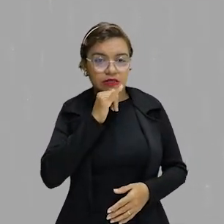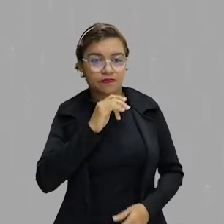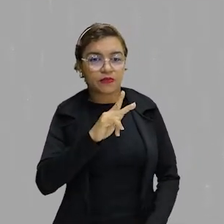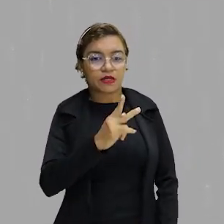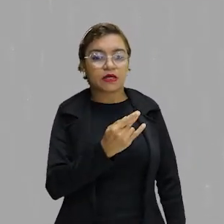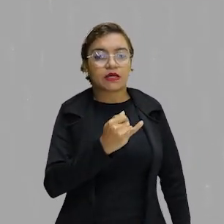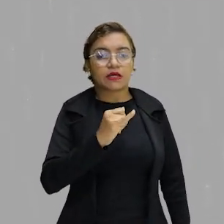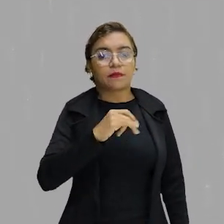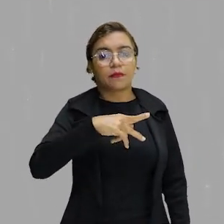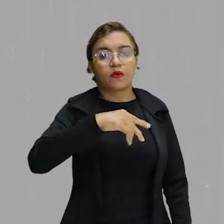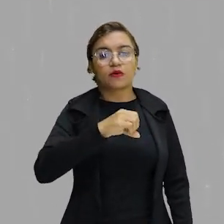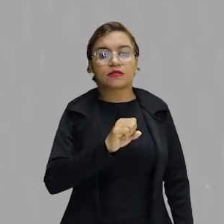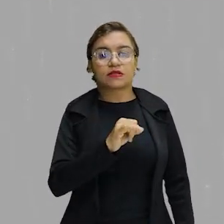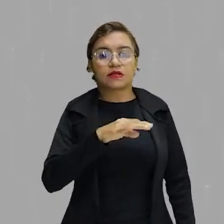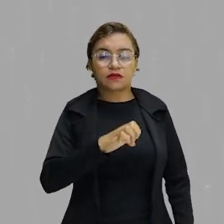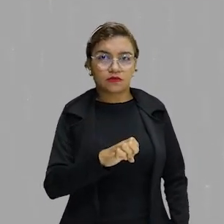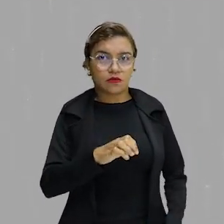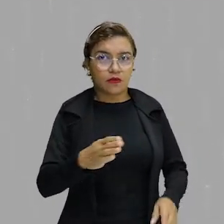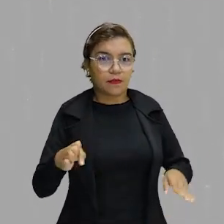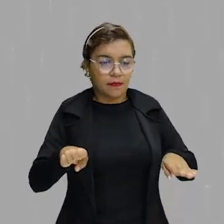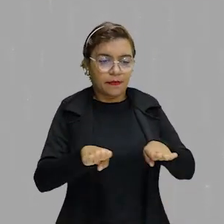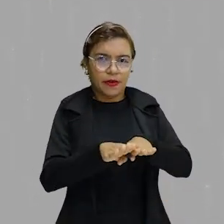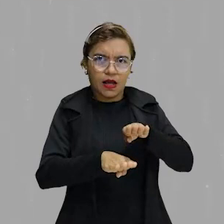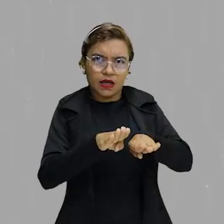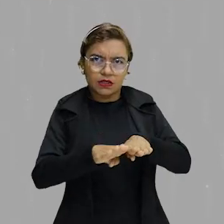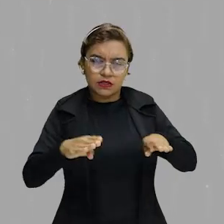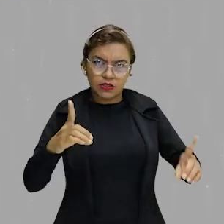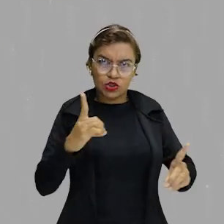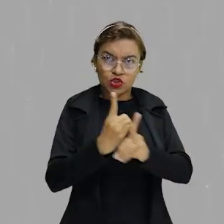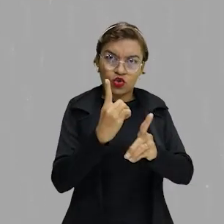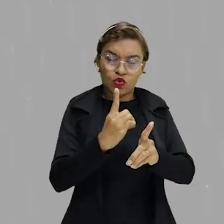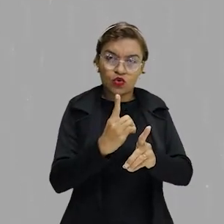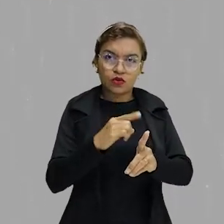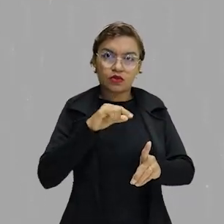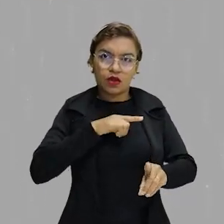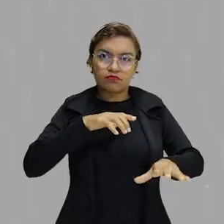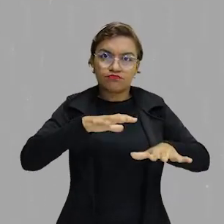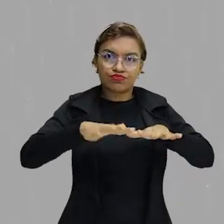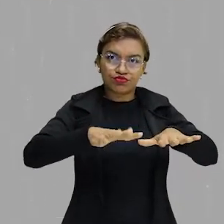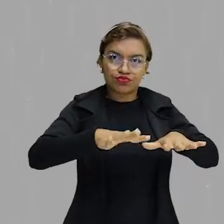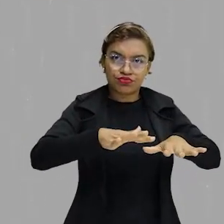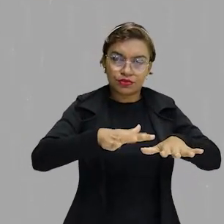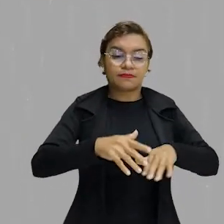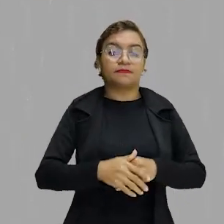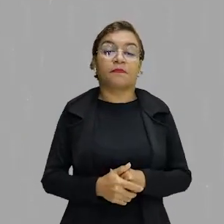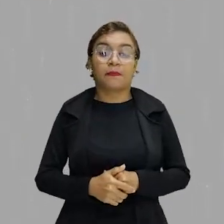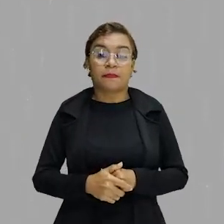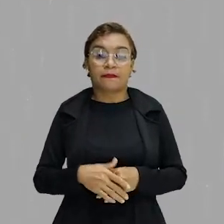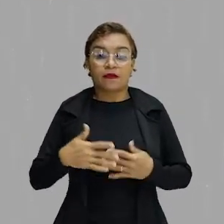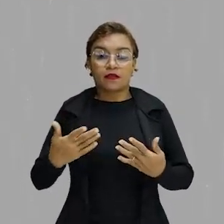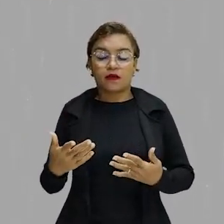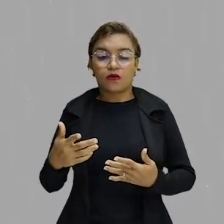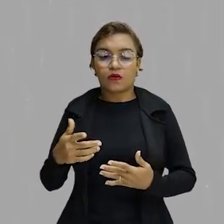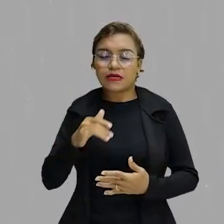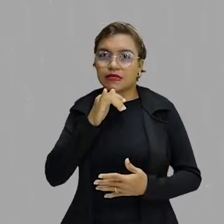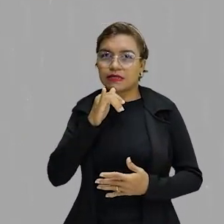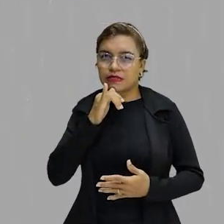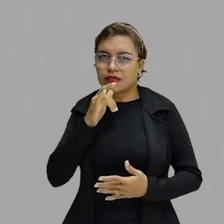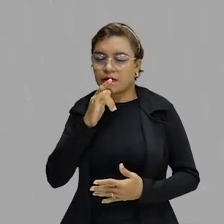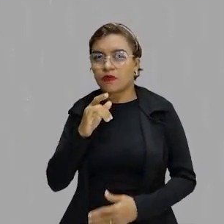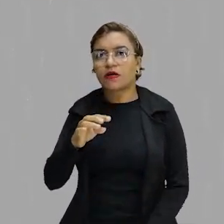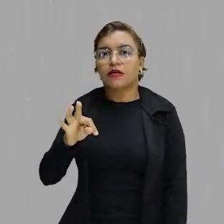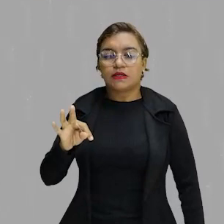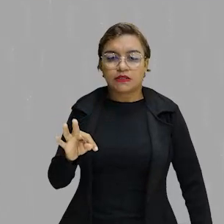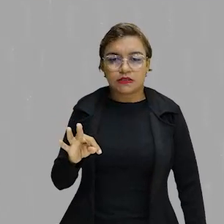quando as placas se encontram, surge a vibração. Só que o epicentro de um tsunami